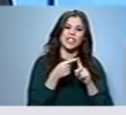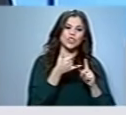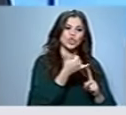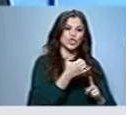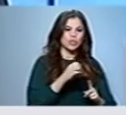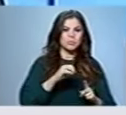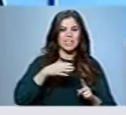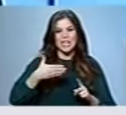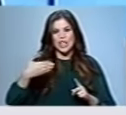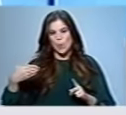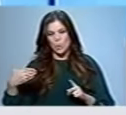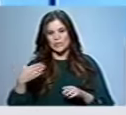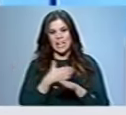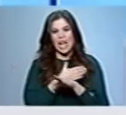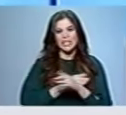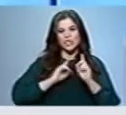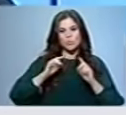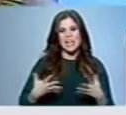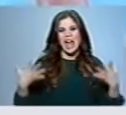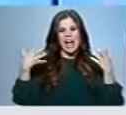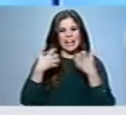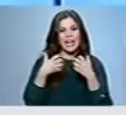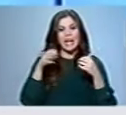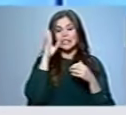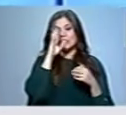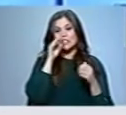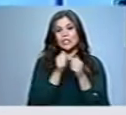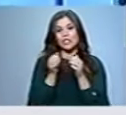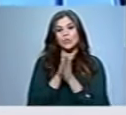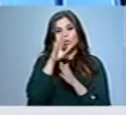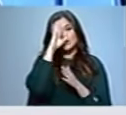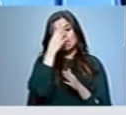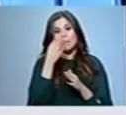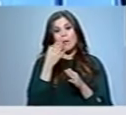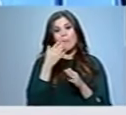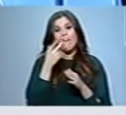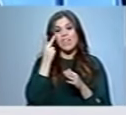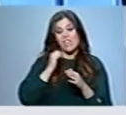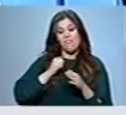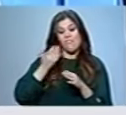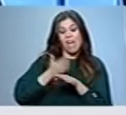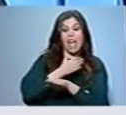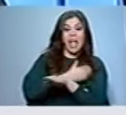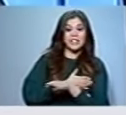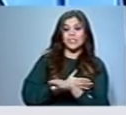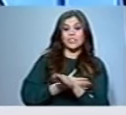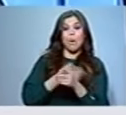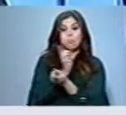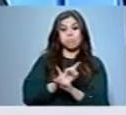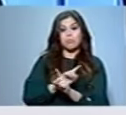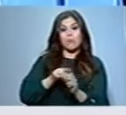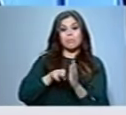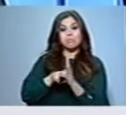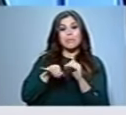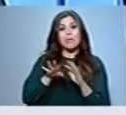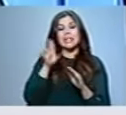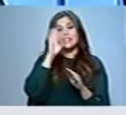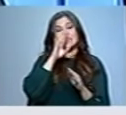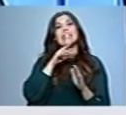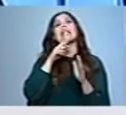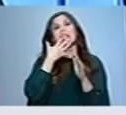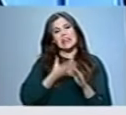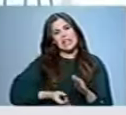altura, mesmo antes de começar a Revolução. Portanto, se eles soubessem todo este meu passado, se calhar não deixavam entrar. Mas vamos ver. Depois, se me deixarem entrar, vem cá outra vez